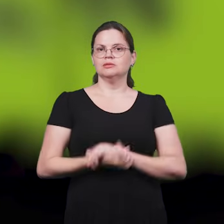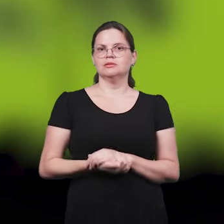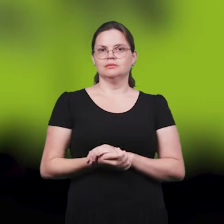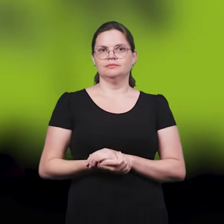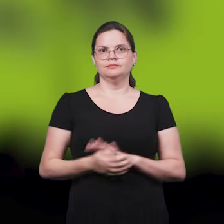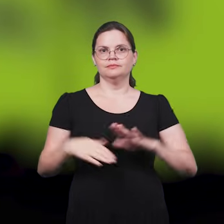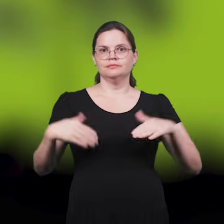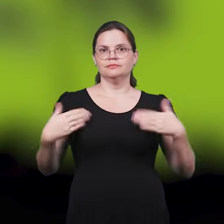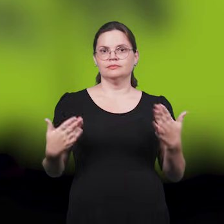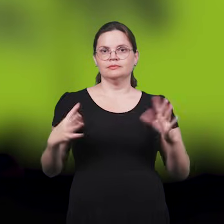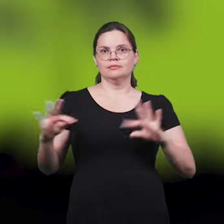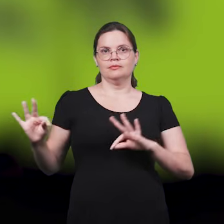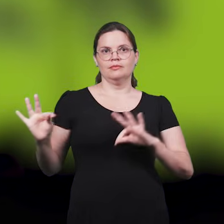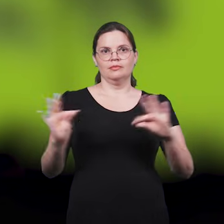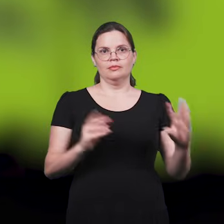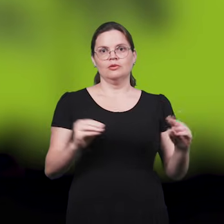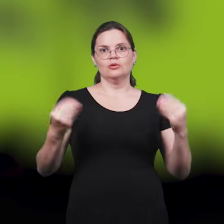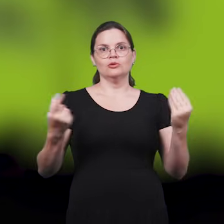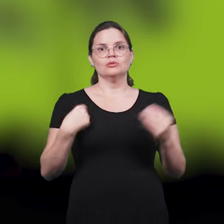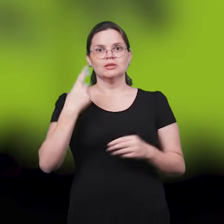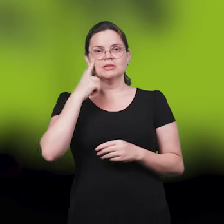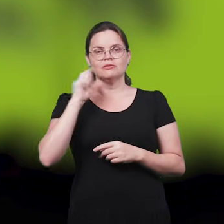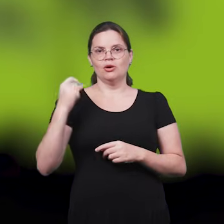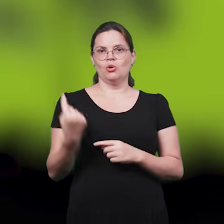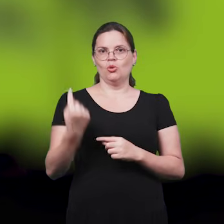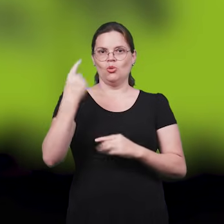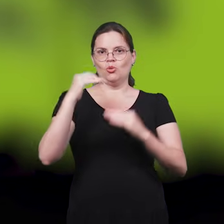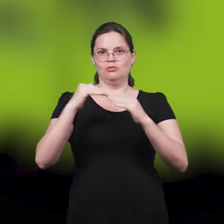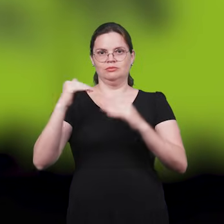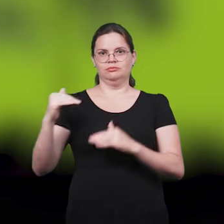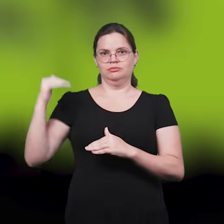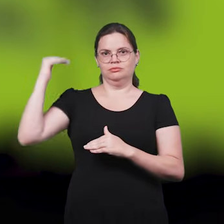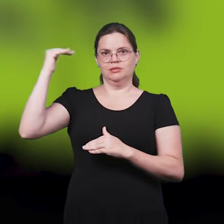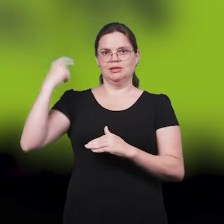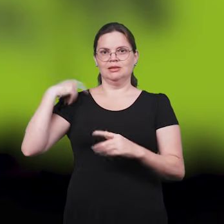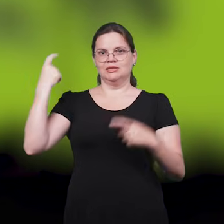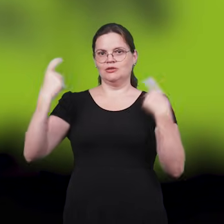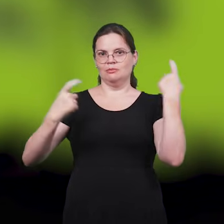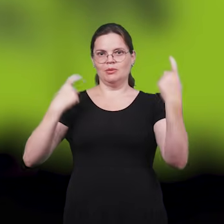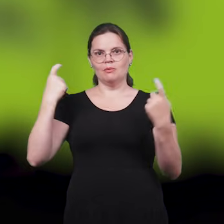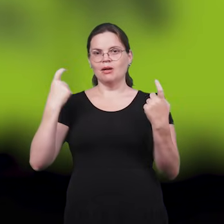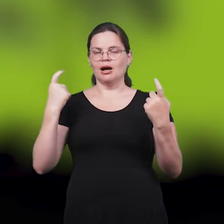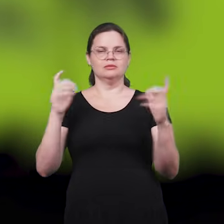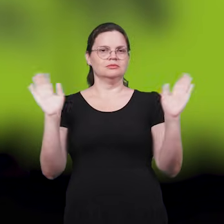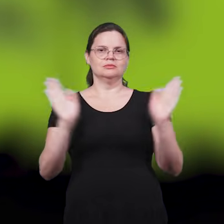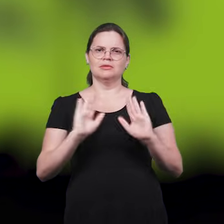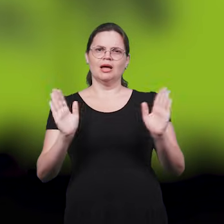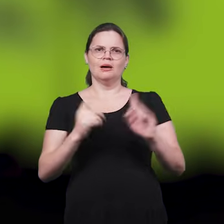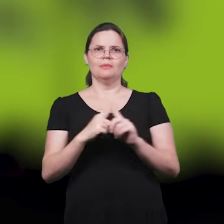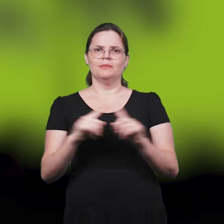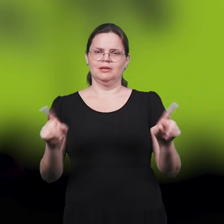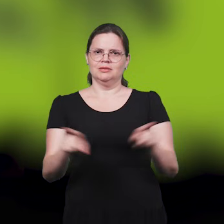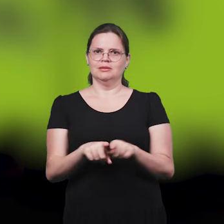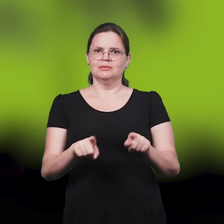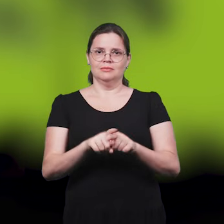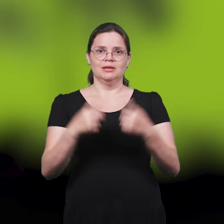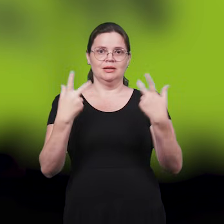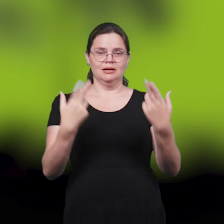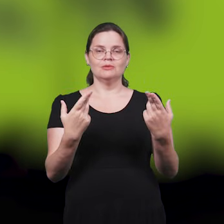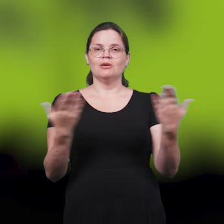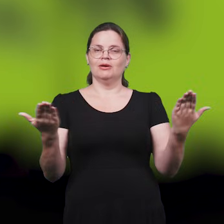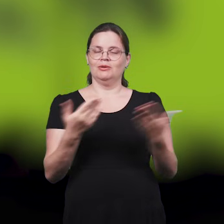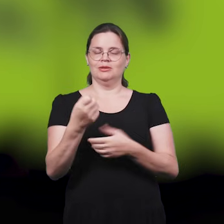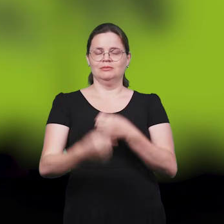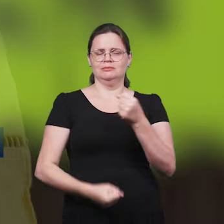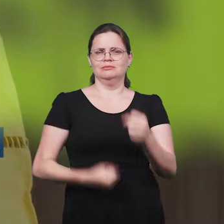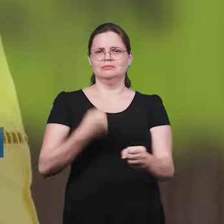um côvado à sua estatura, por mais preocupado que esteja. Então que também, nesse novo ano,